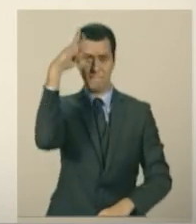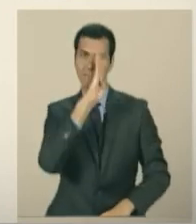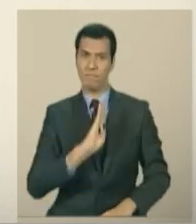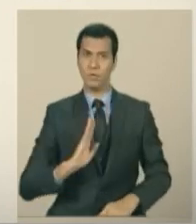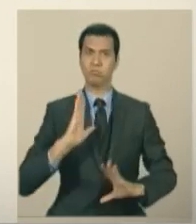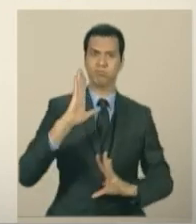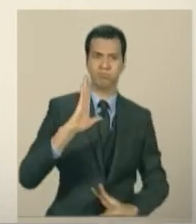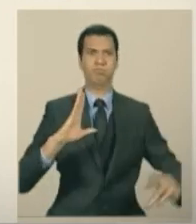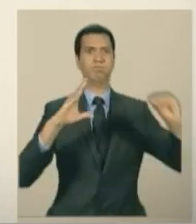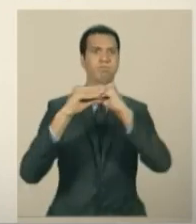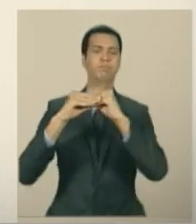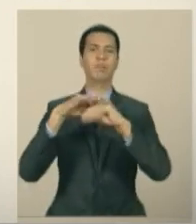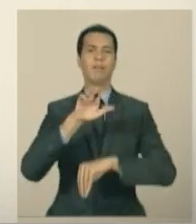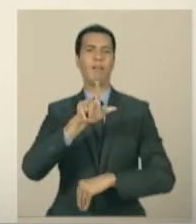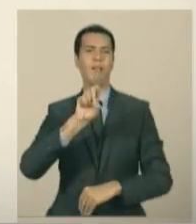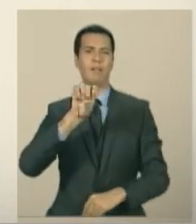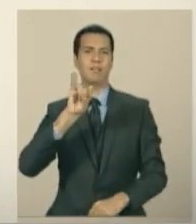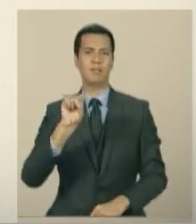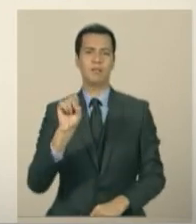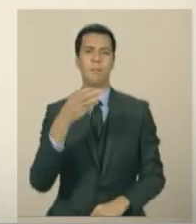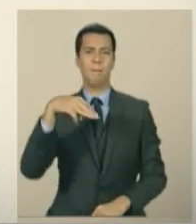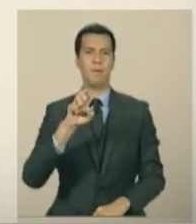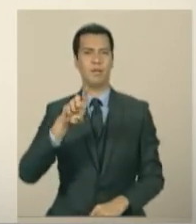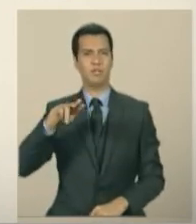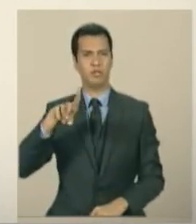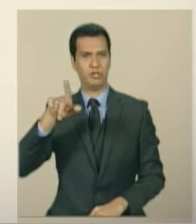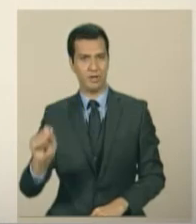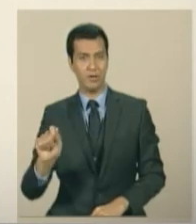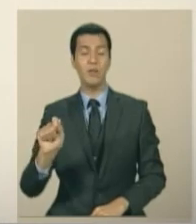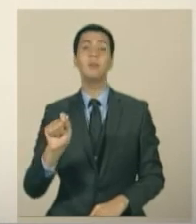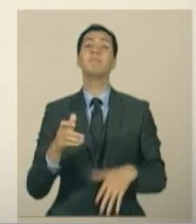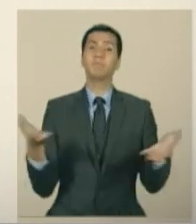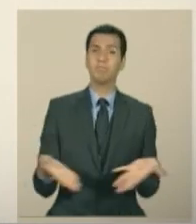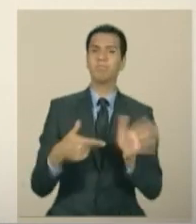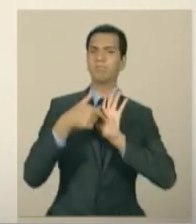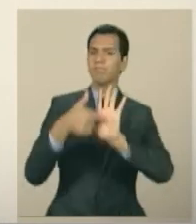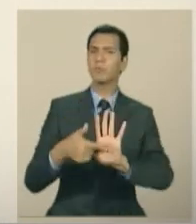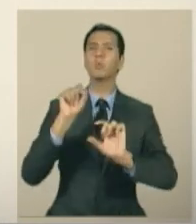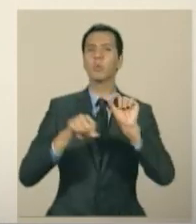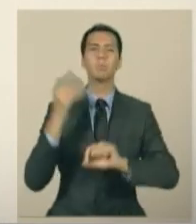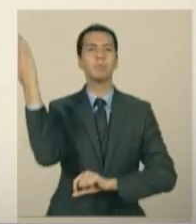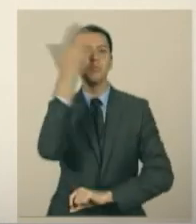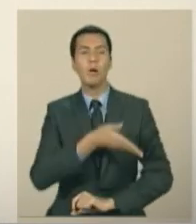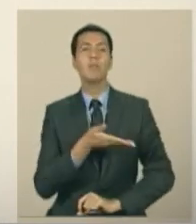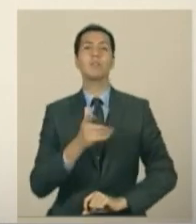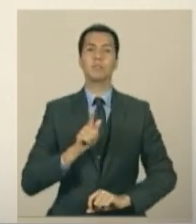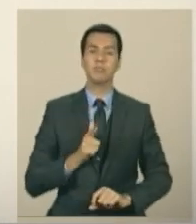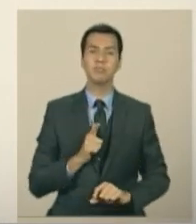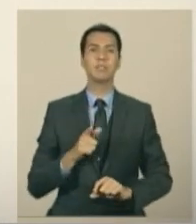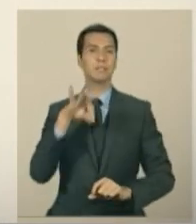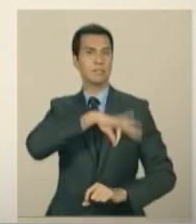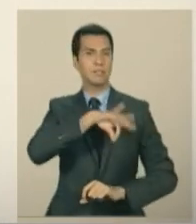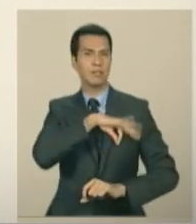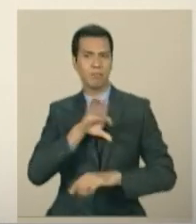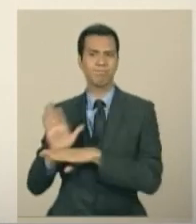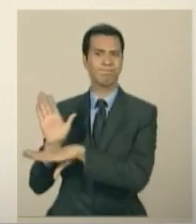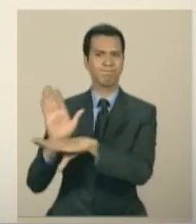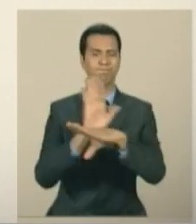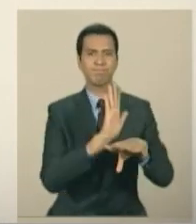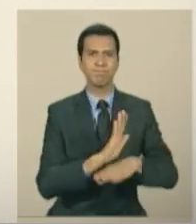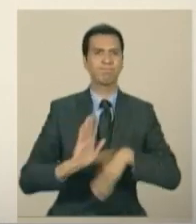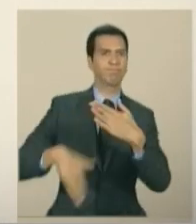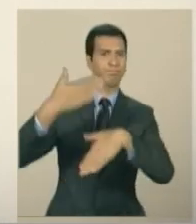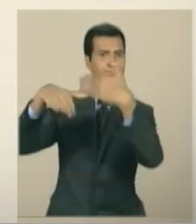Estamos no caminho certo mostrando que a distribuição de renda é um dos motores do crescimento da economia e